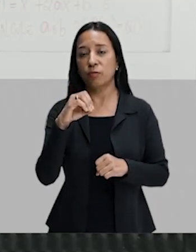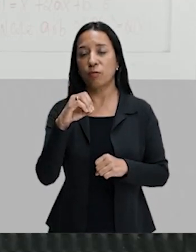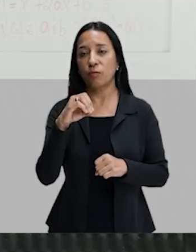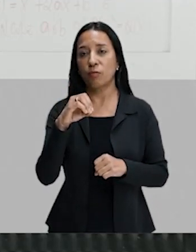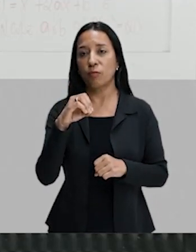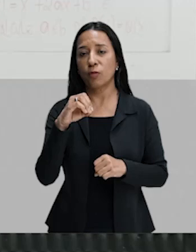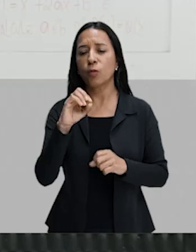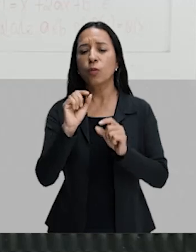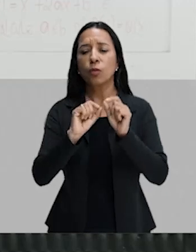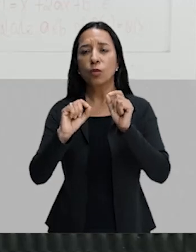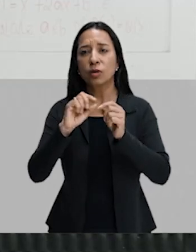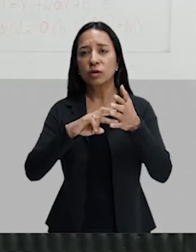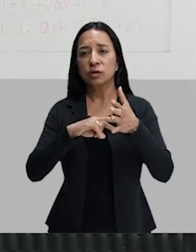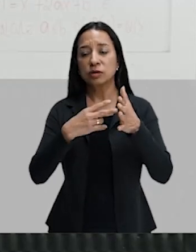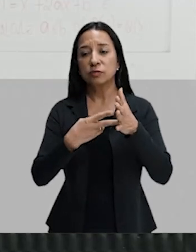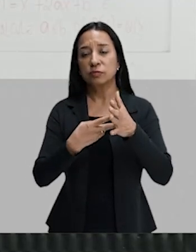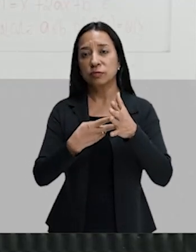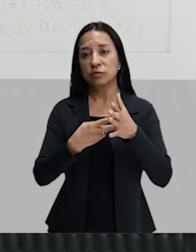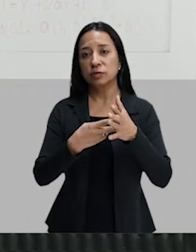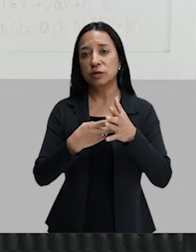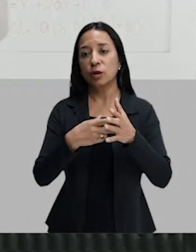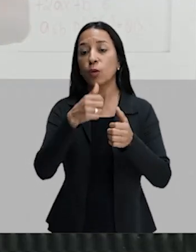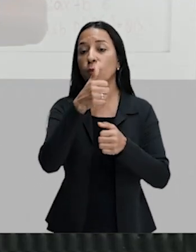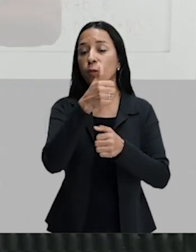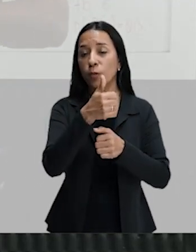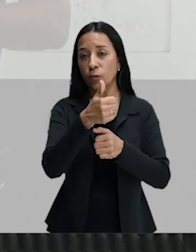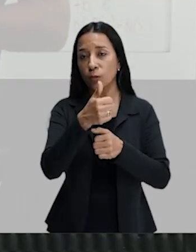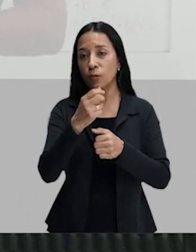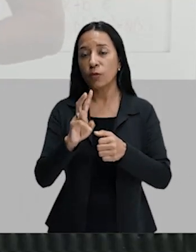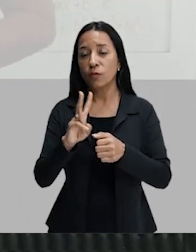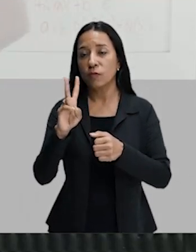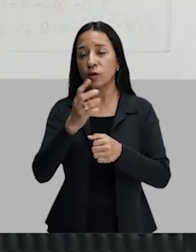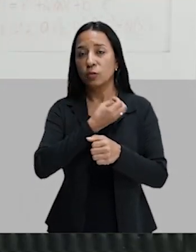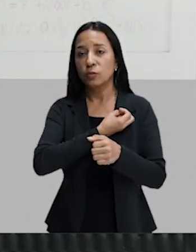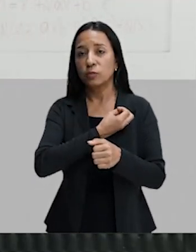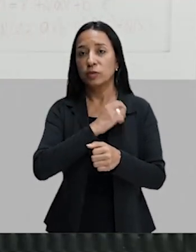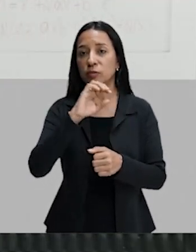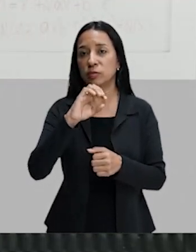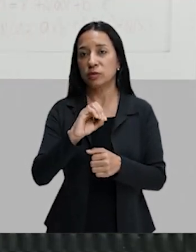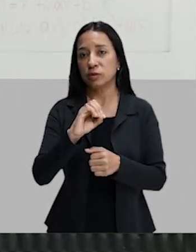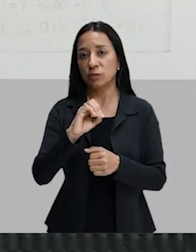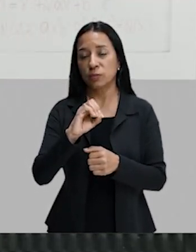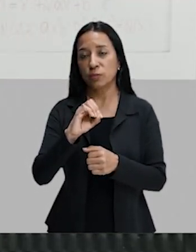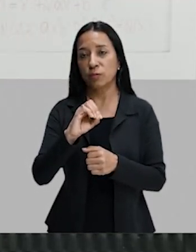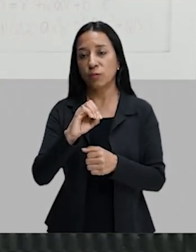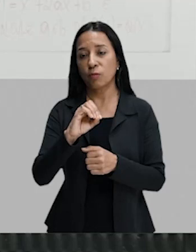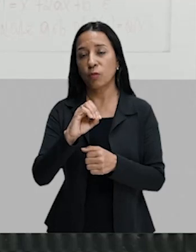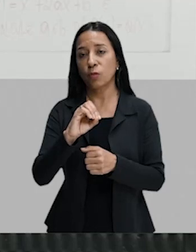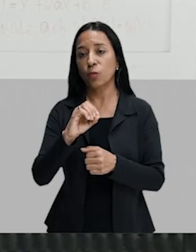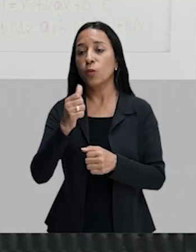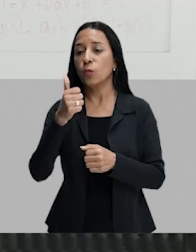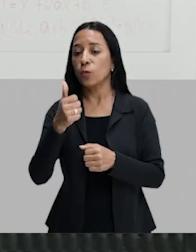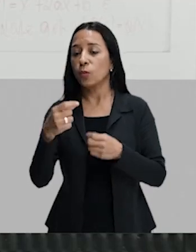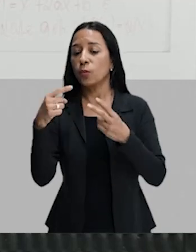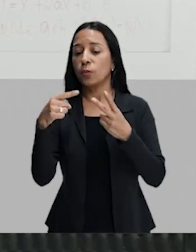então quer dizer o quê? Que esse 1, o valor numérico é zero. Então quer dizer que 1 é